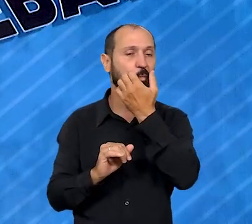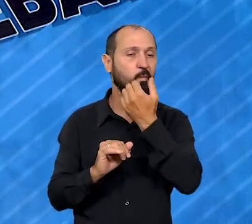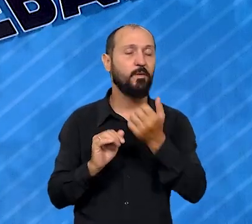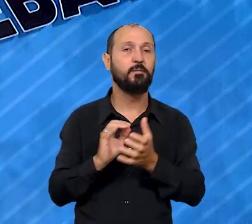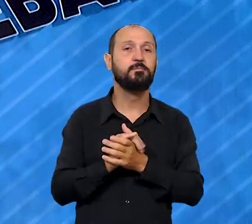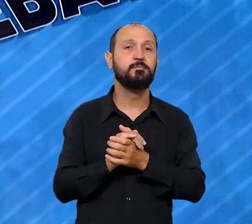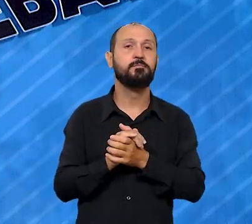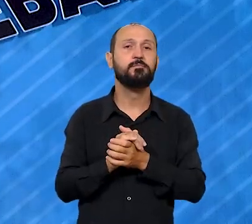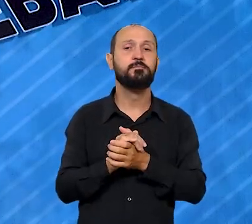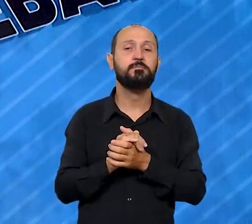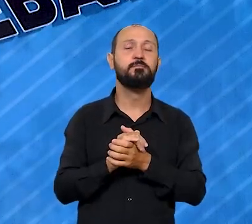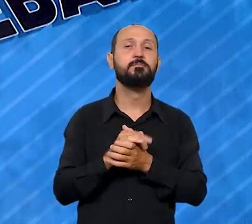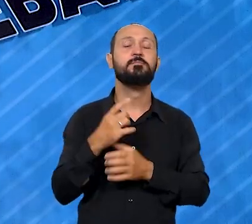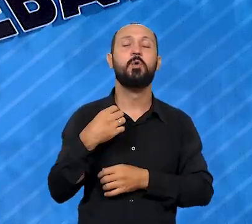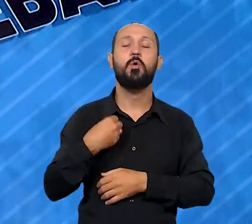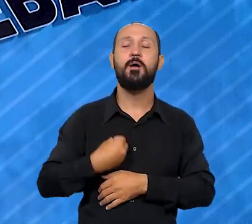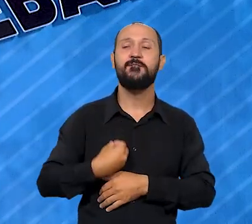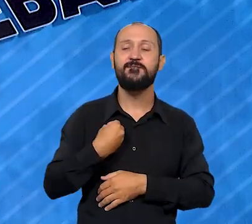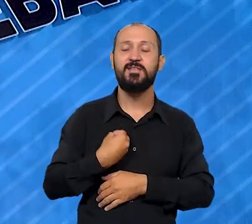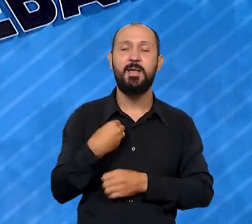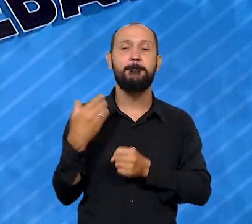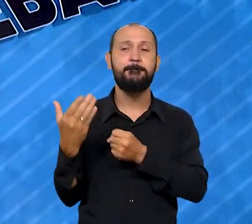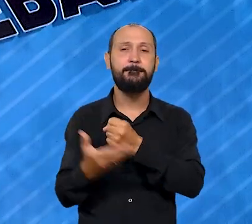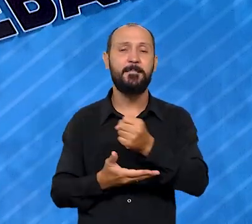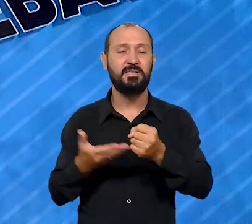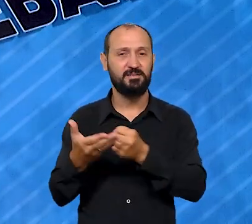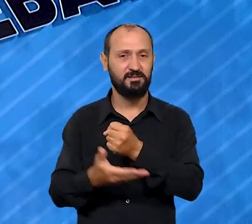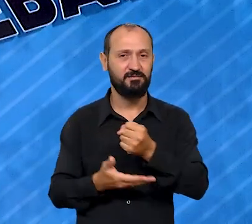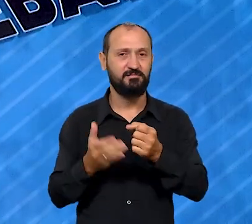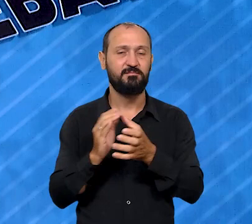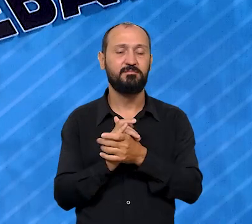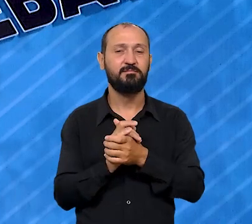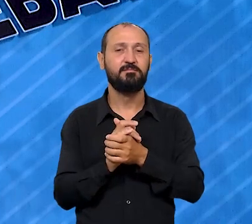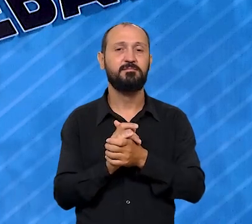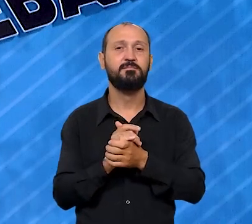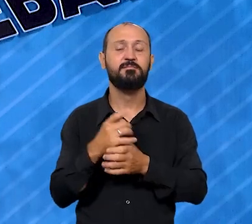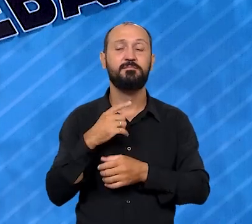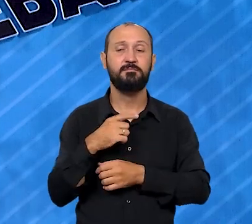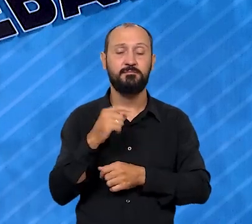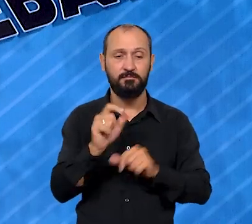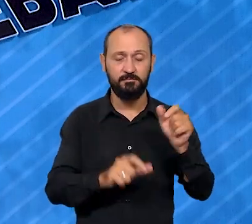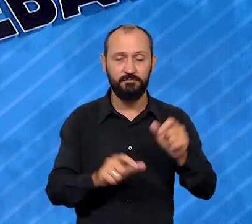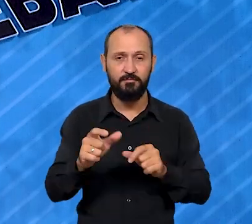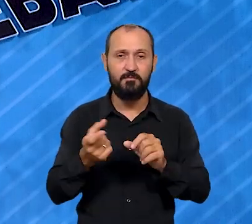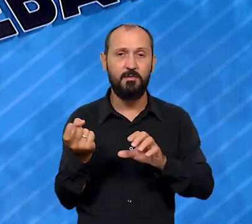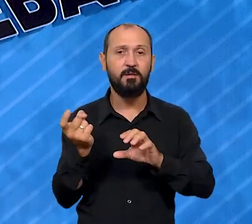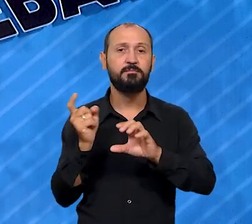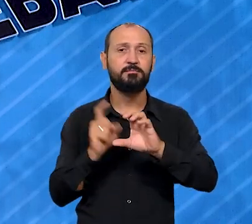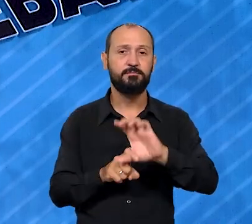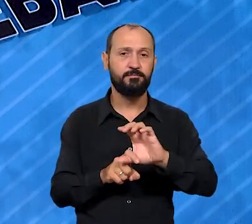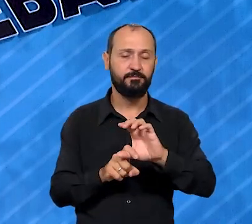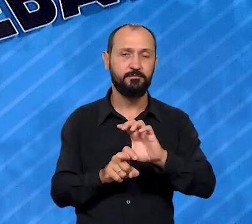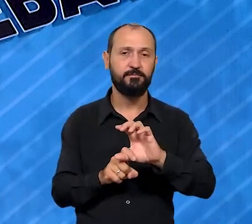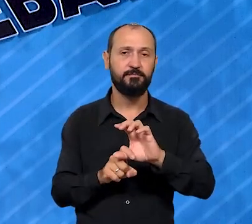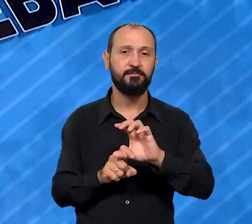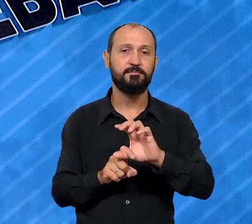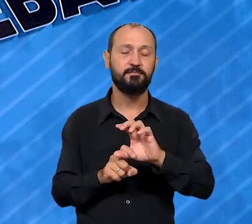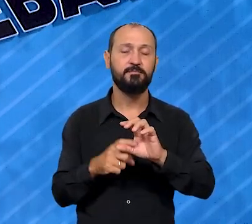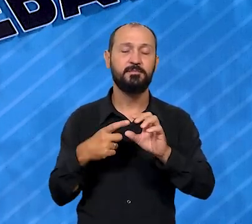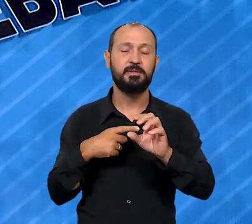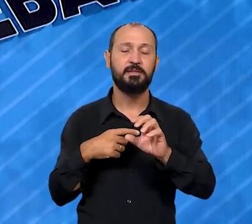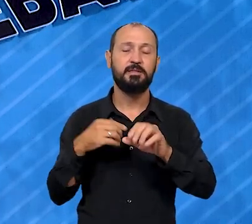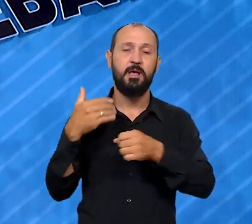nela, o mínimo existencial, que é algo que faz com que aquela pessoa que está superendividada,